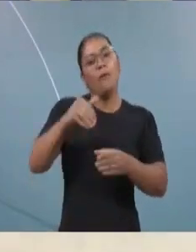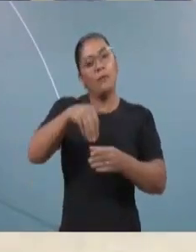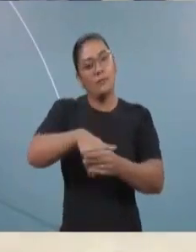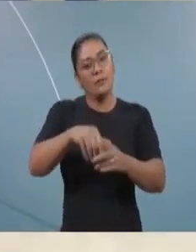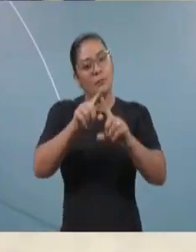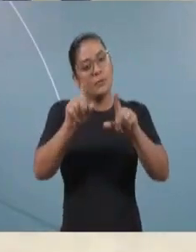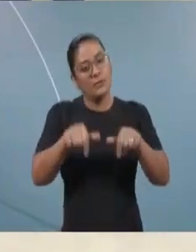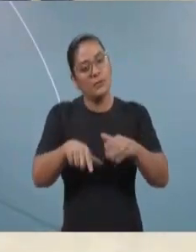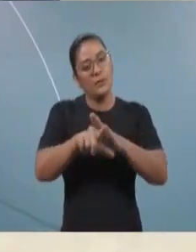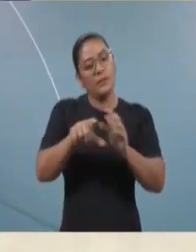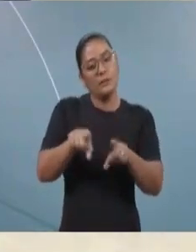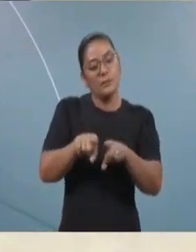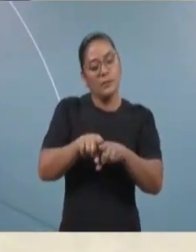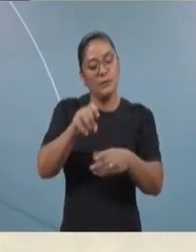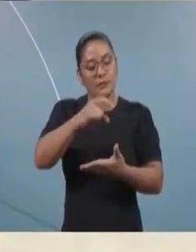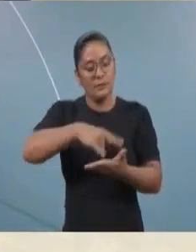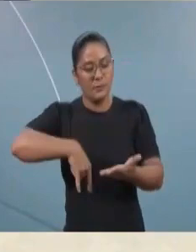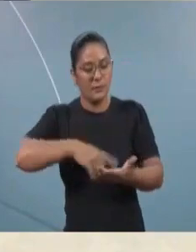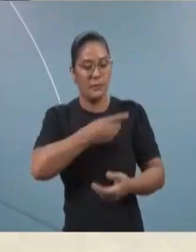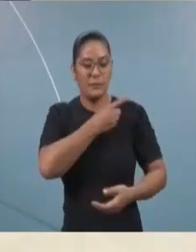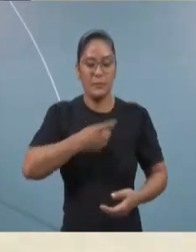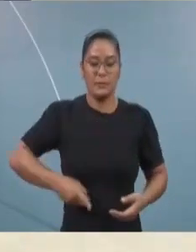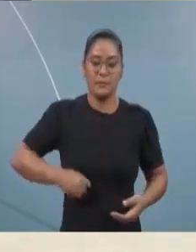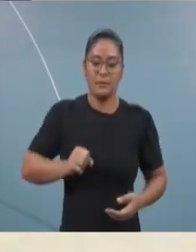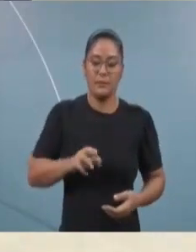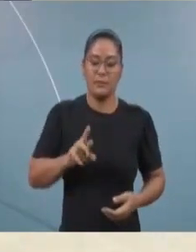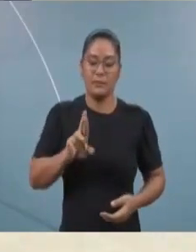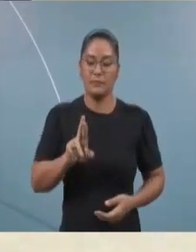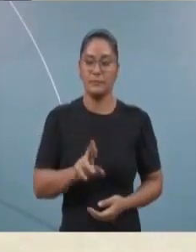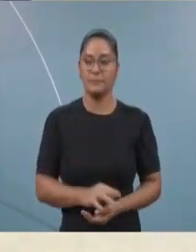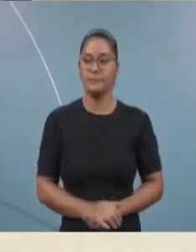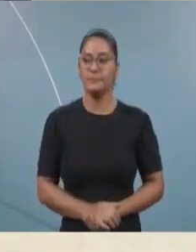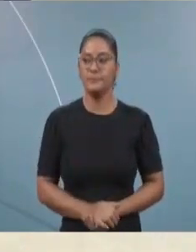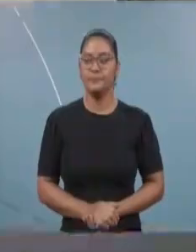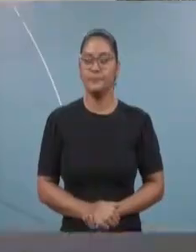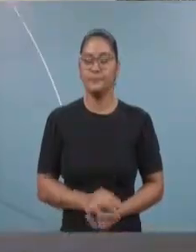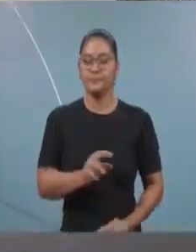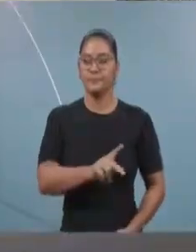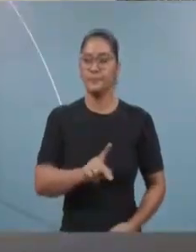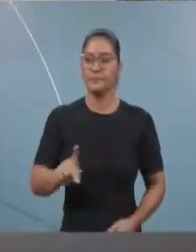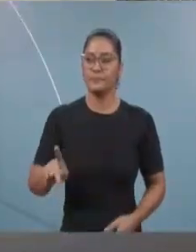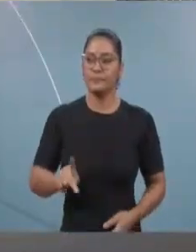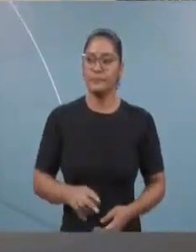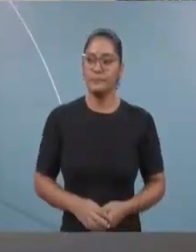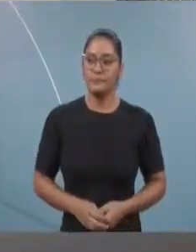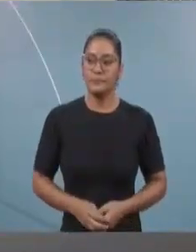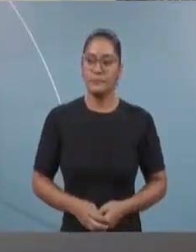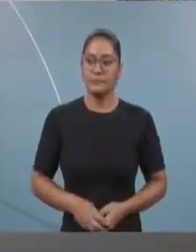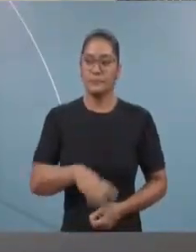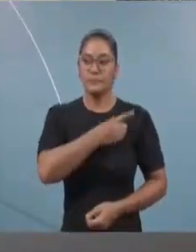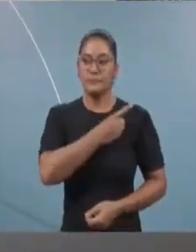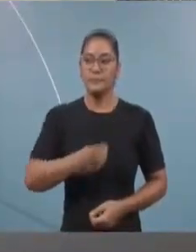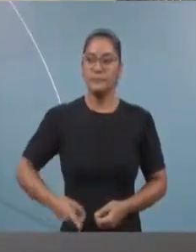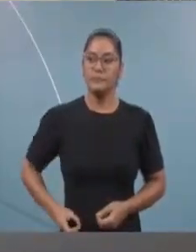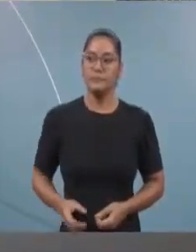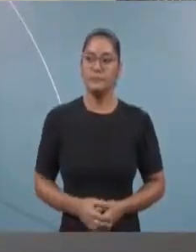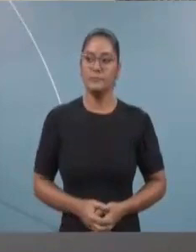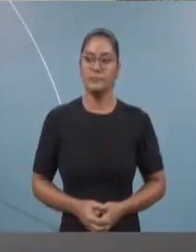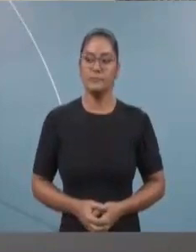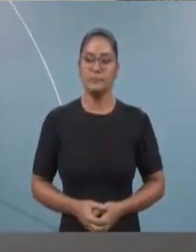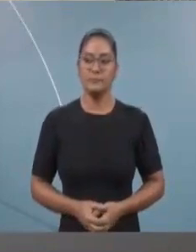de lei e o requerimento por favor com a palavra Deputado neldo queiro Obrigado Deputado Nel senhor presidente senhores e senhores